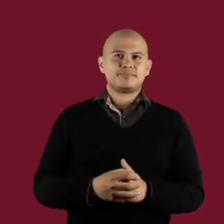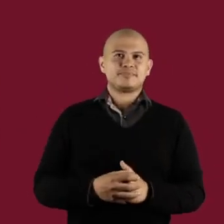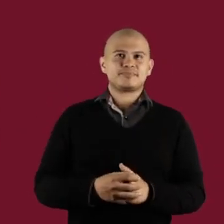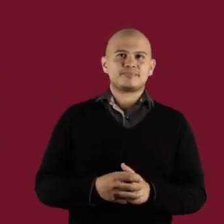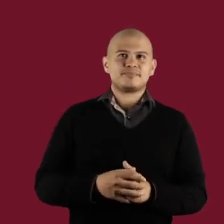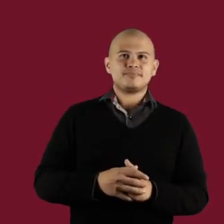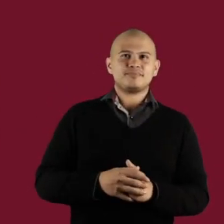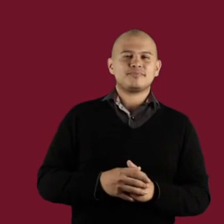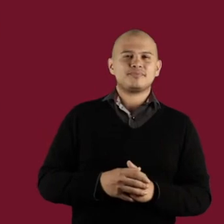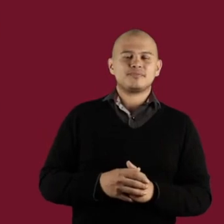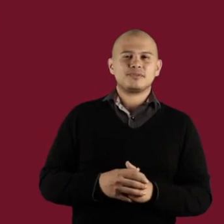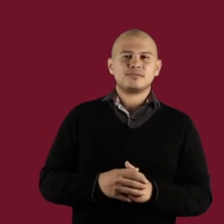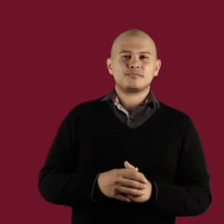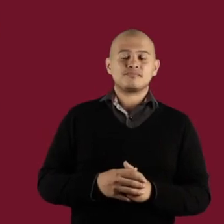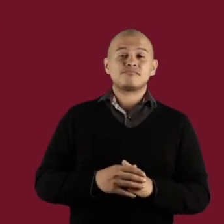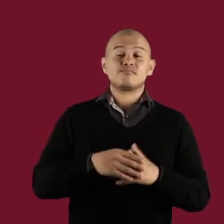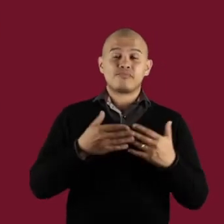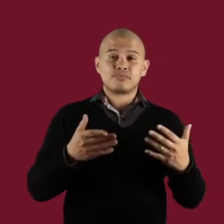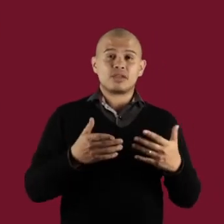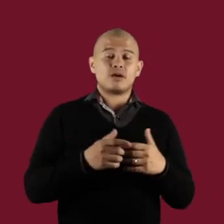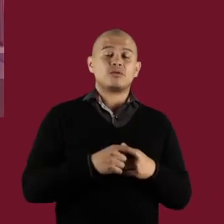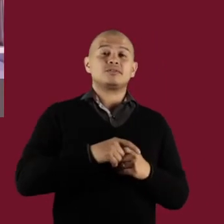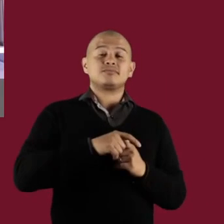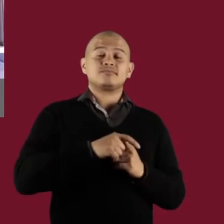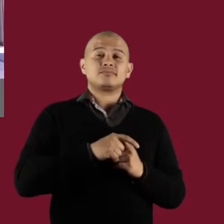Nas redes sociais, estamos no Twitter.